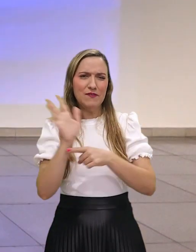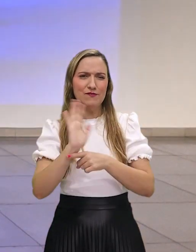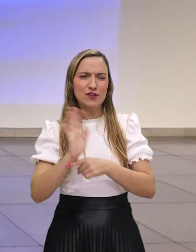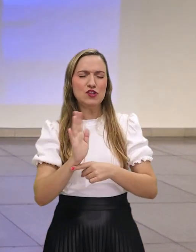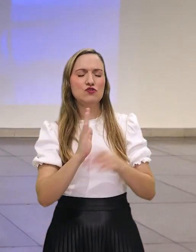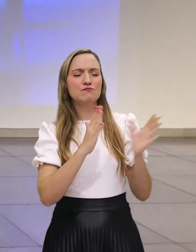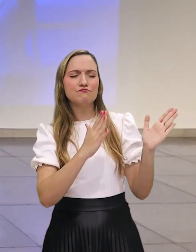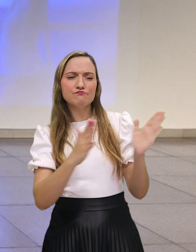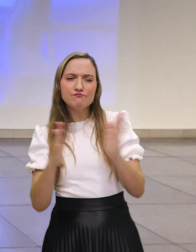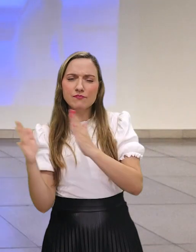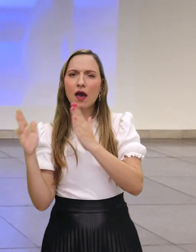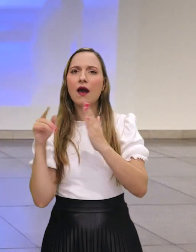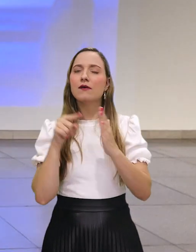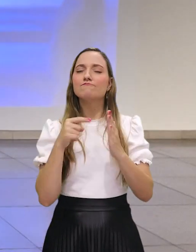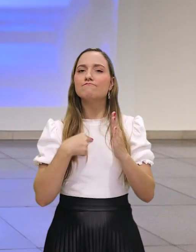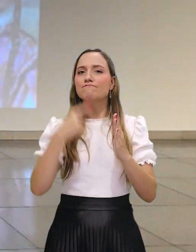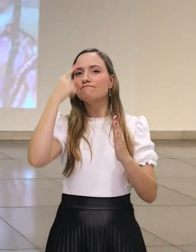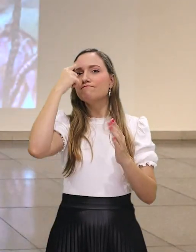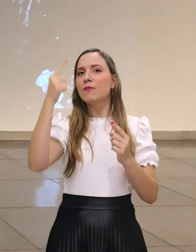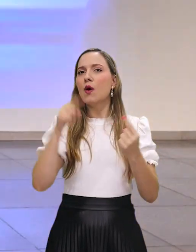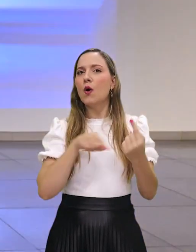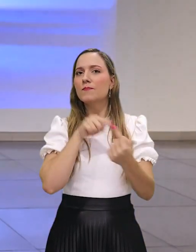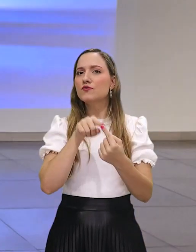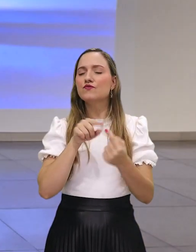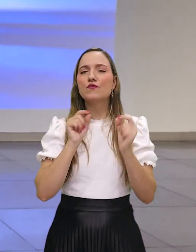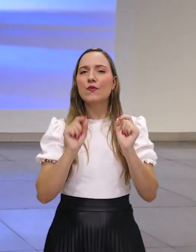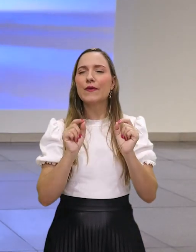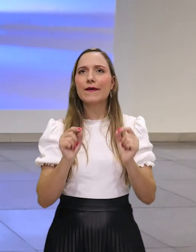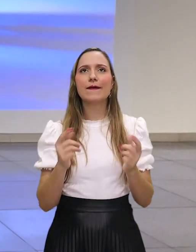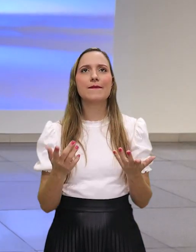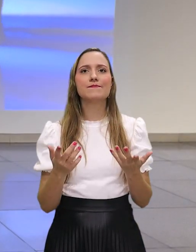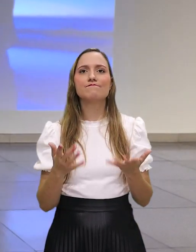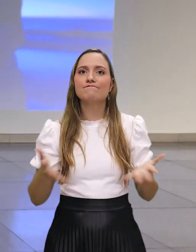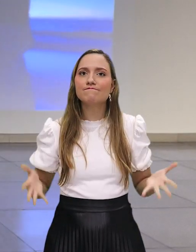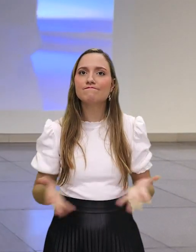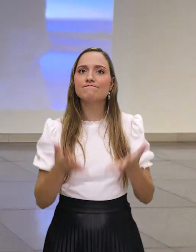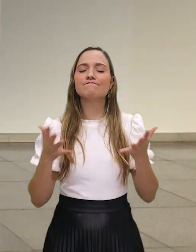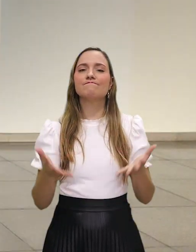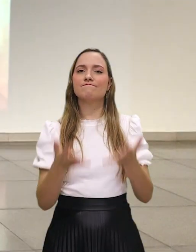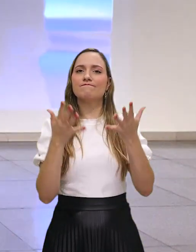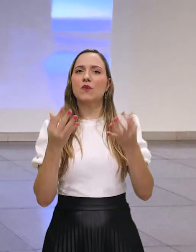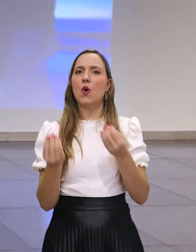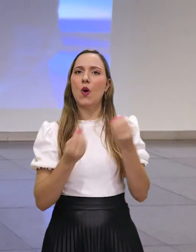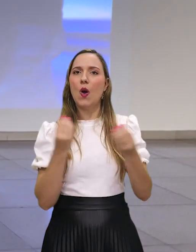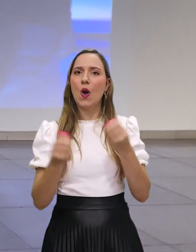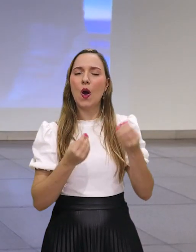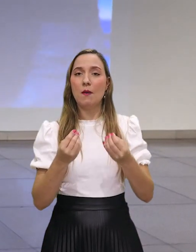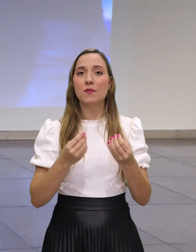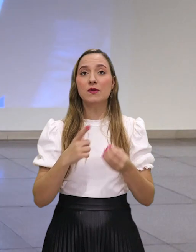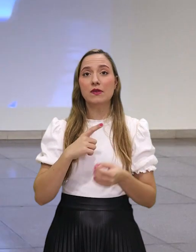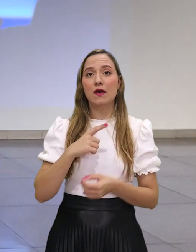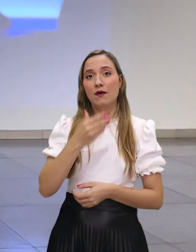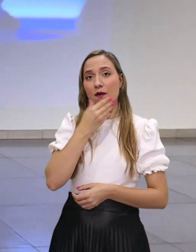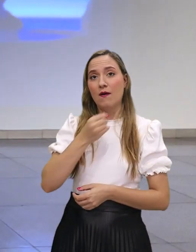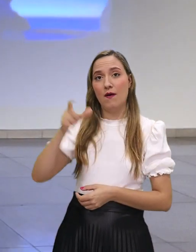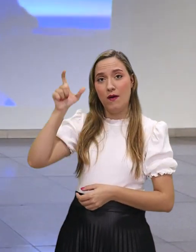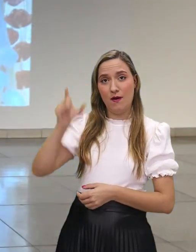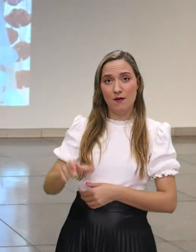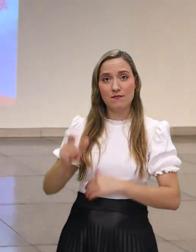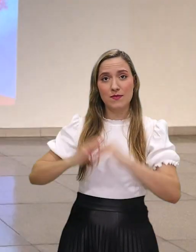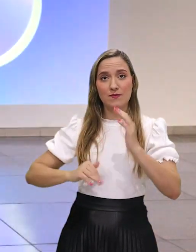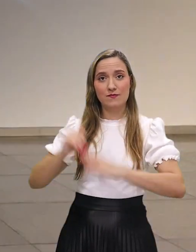ela vem a princípio inspirada pelo trabalho de um artista chamado John